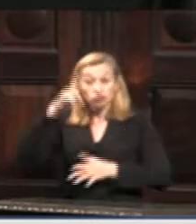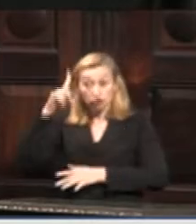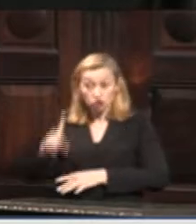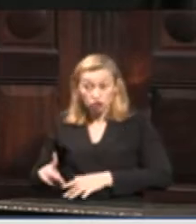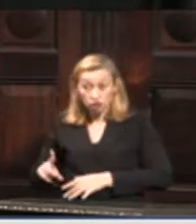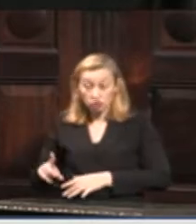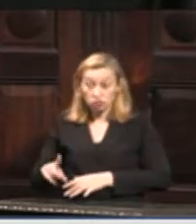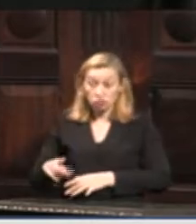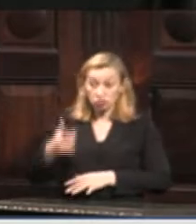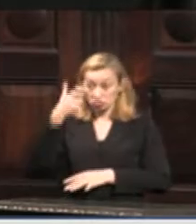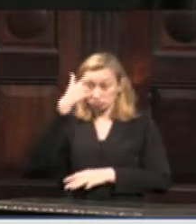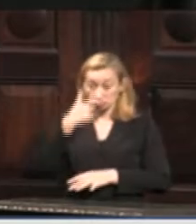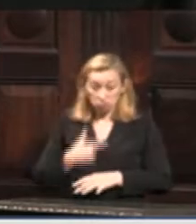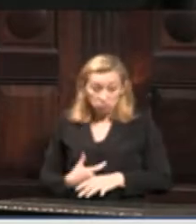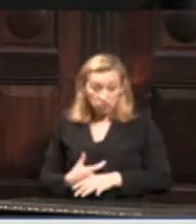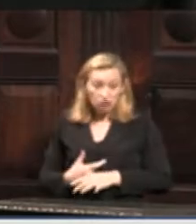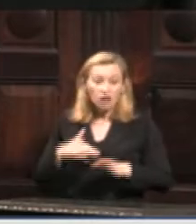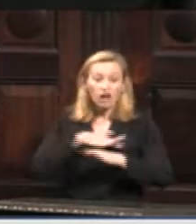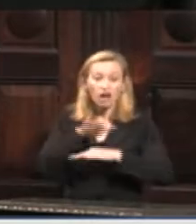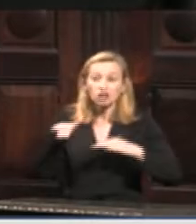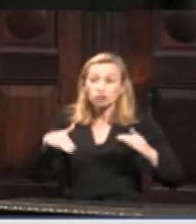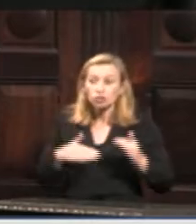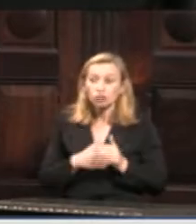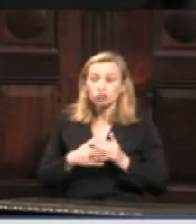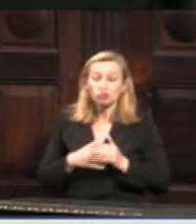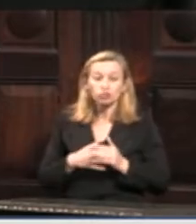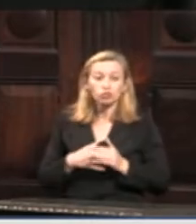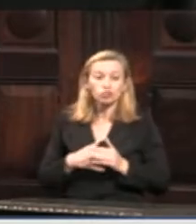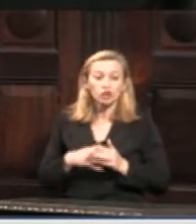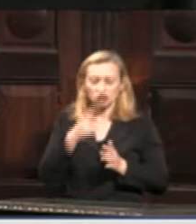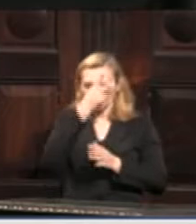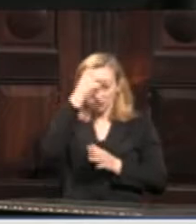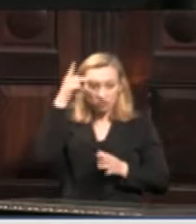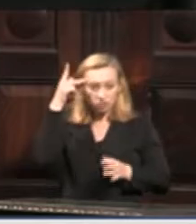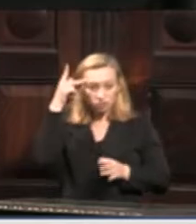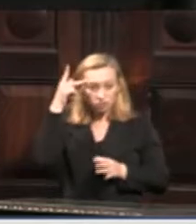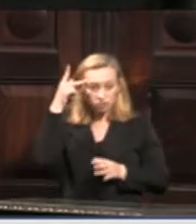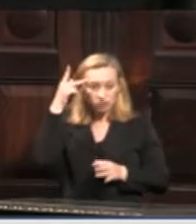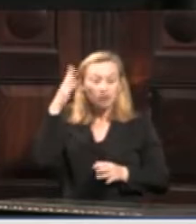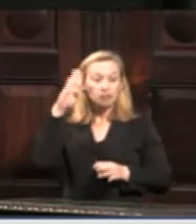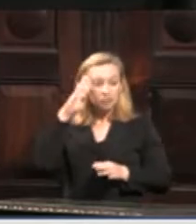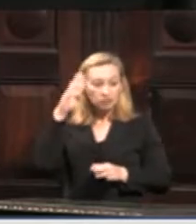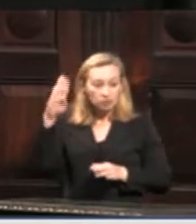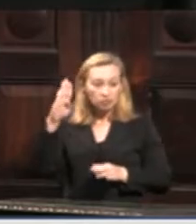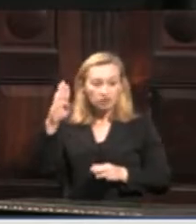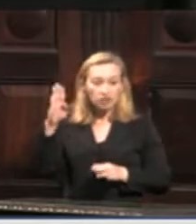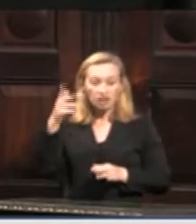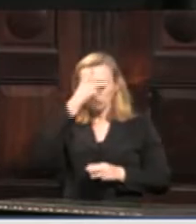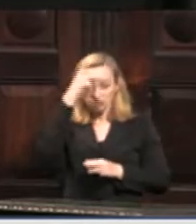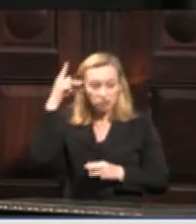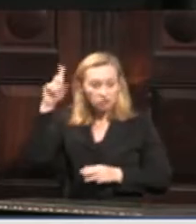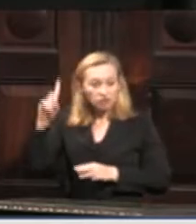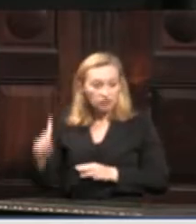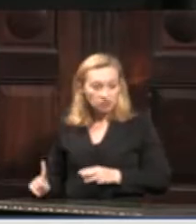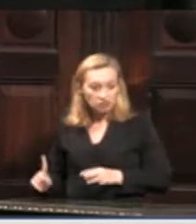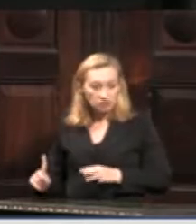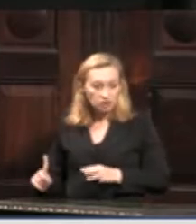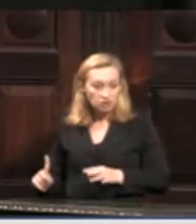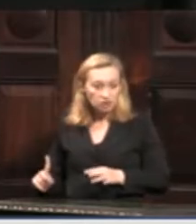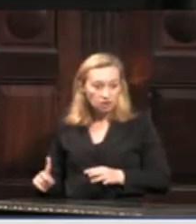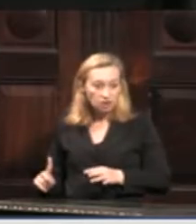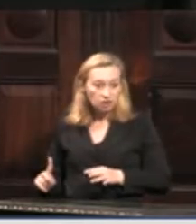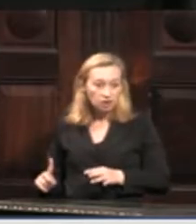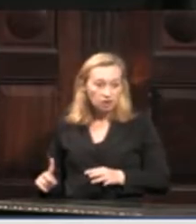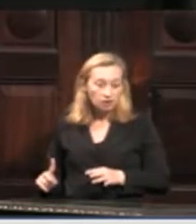cultural inalienável será garantida a todo cidadão do Estado do Rio de Janeiro, inclusive às pessoas com deficiência e pessoas em cumprimento